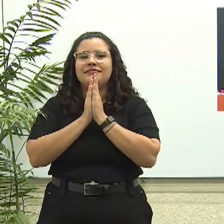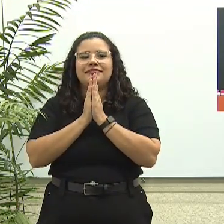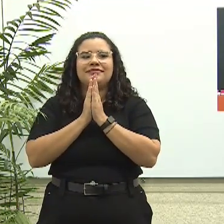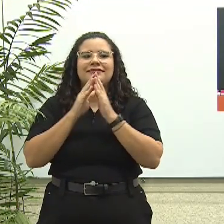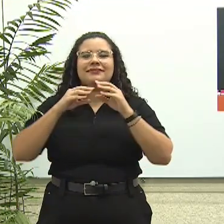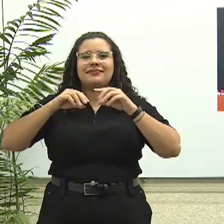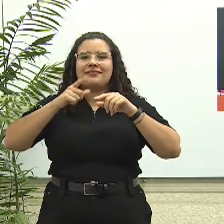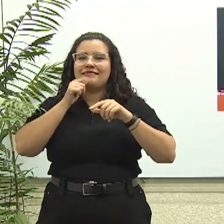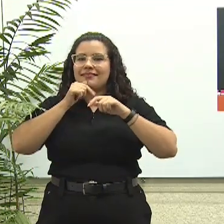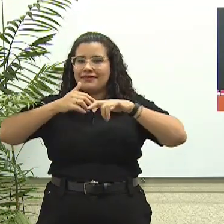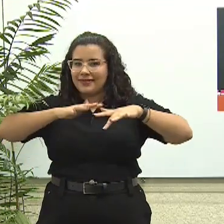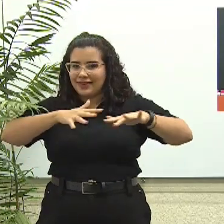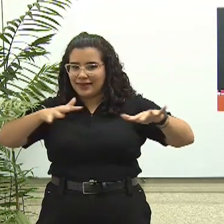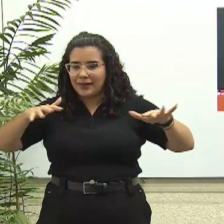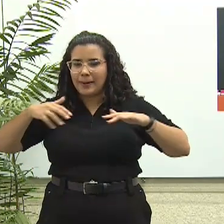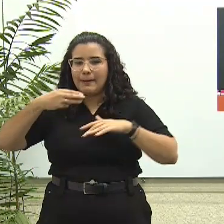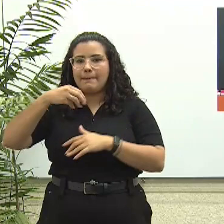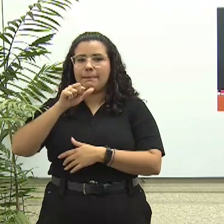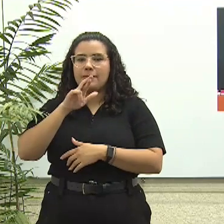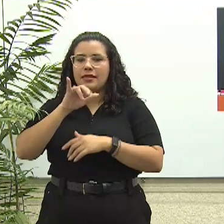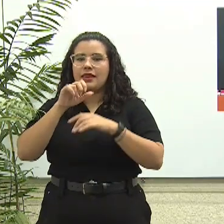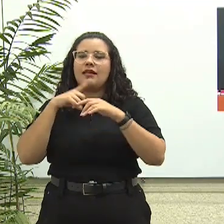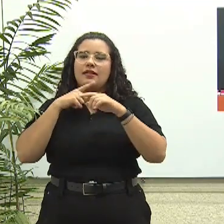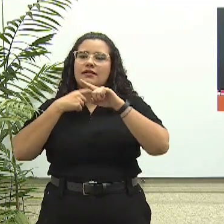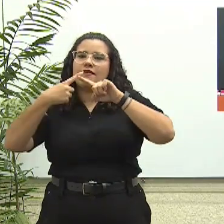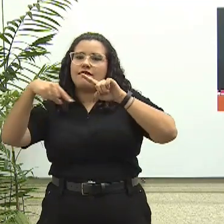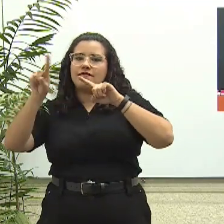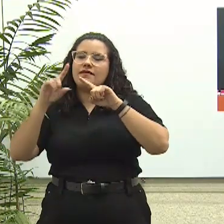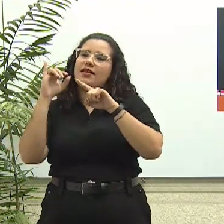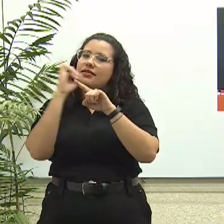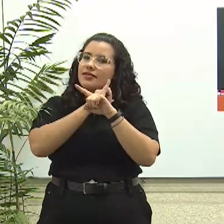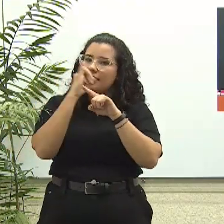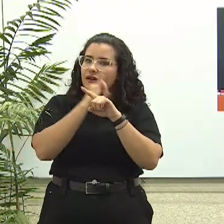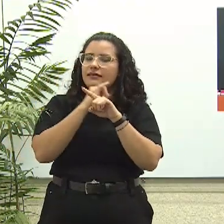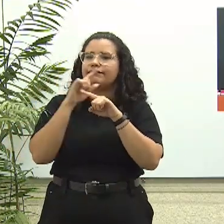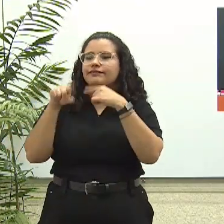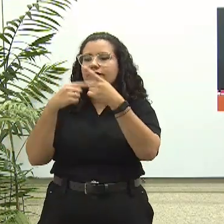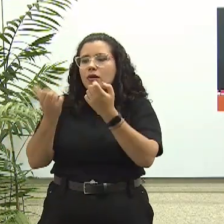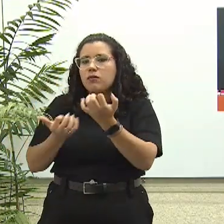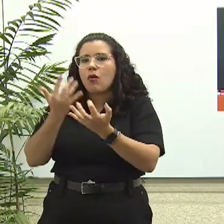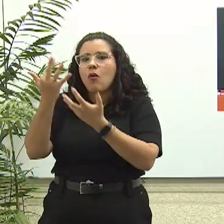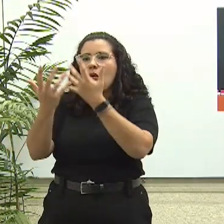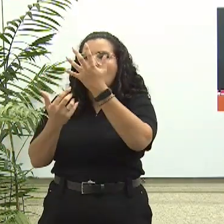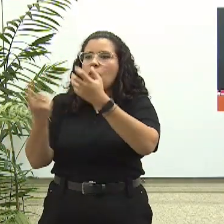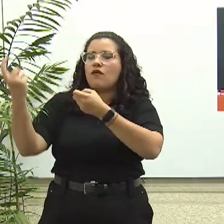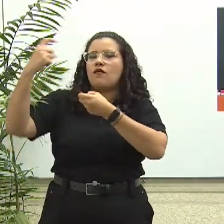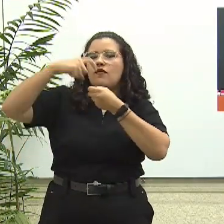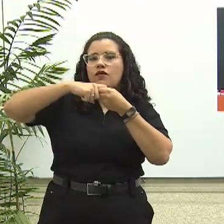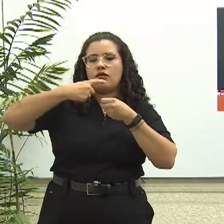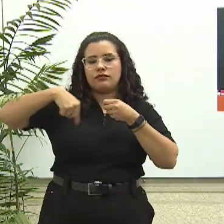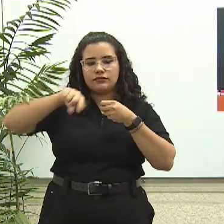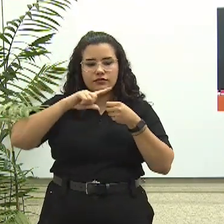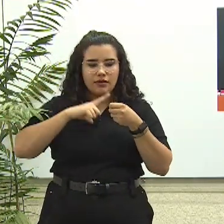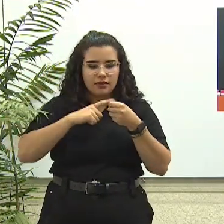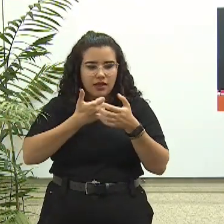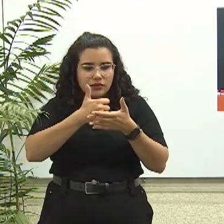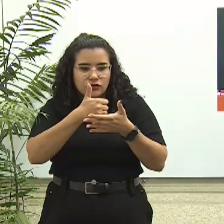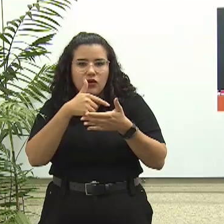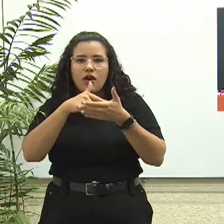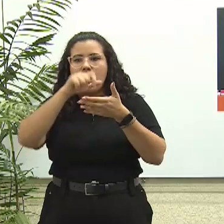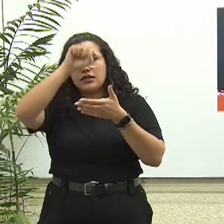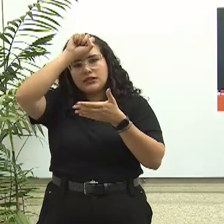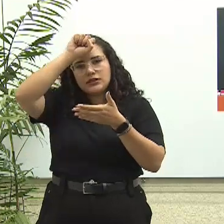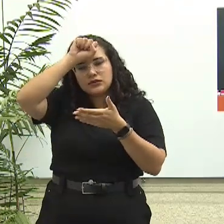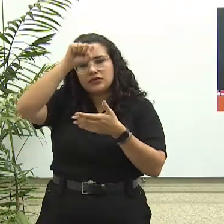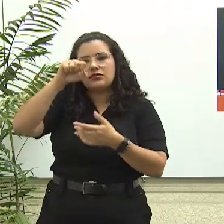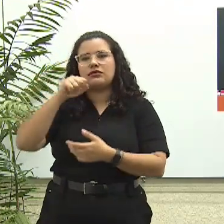mercúrio vai para pra Itália e da Itália ele é aquecido e ele volta nos nossos dispositivos da Samsung da Apple